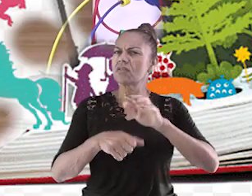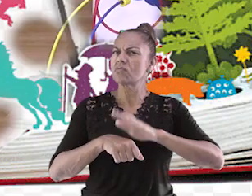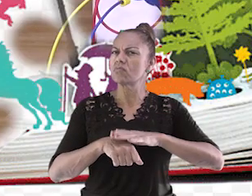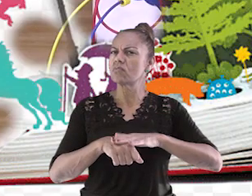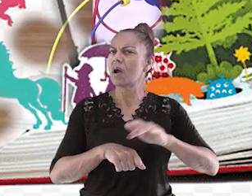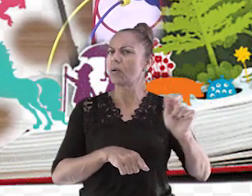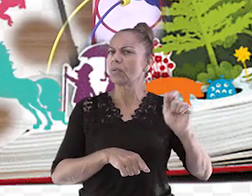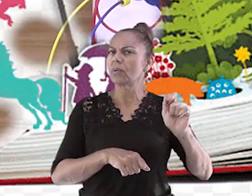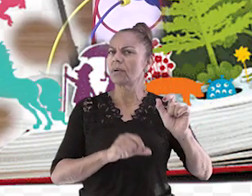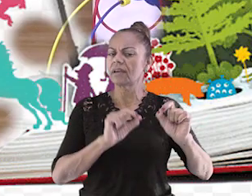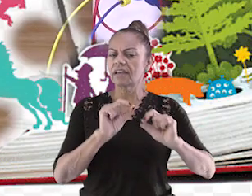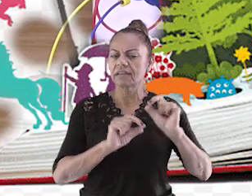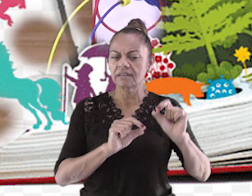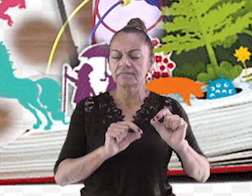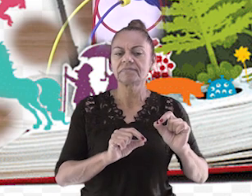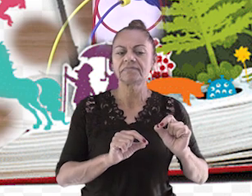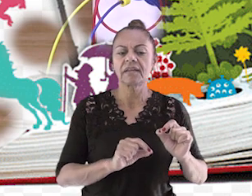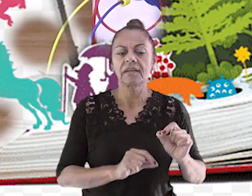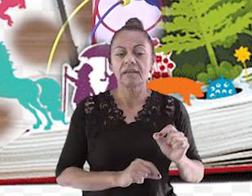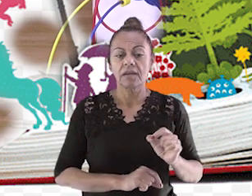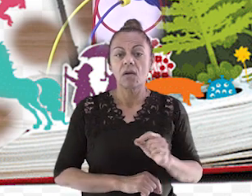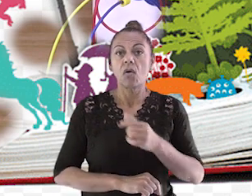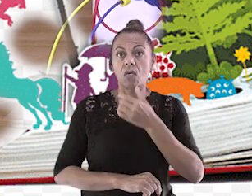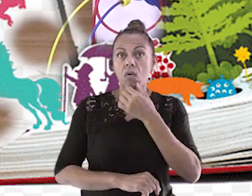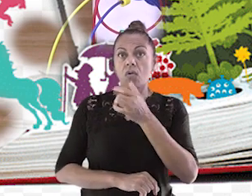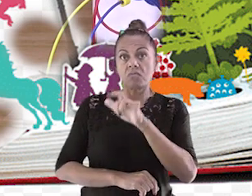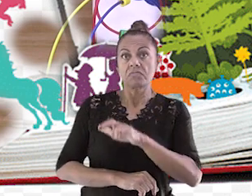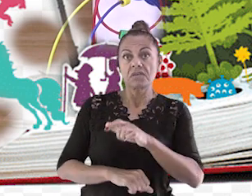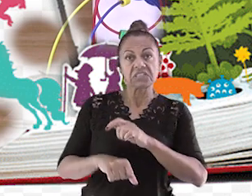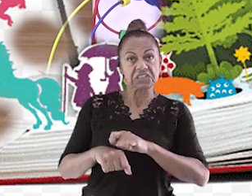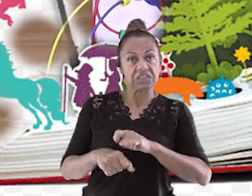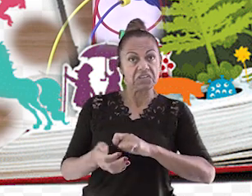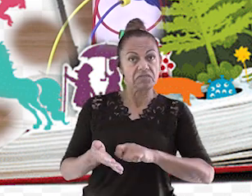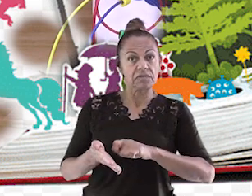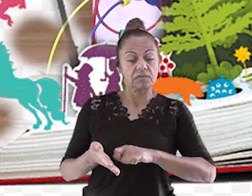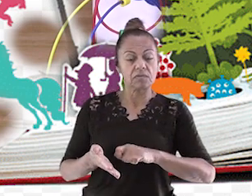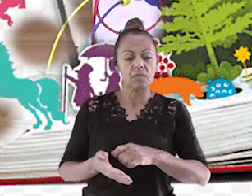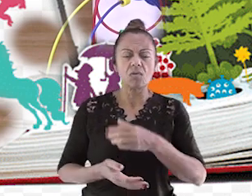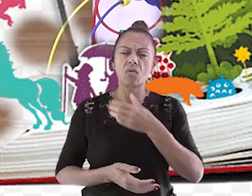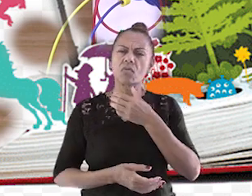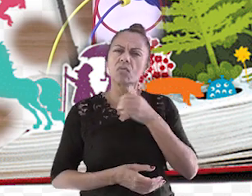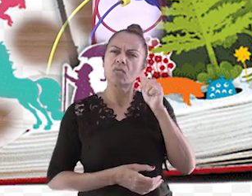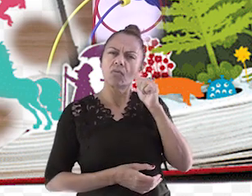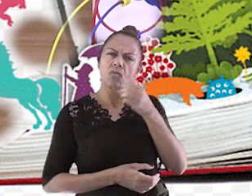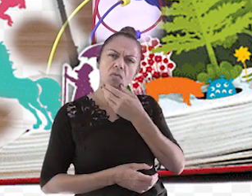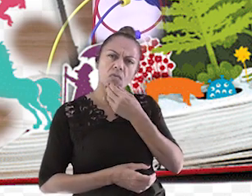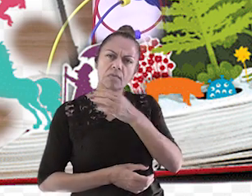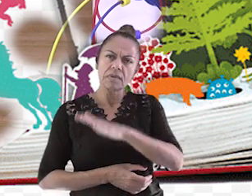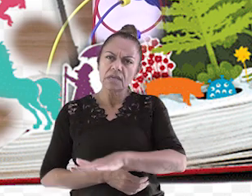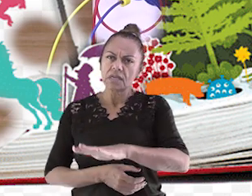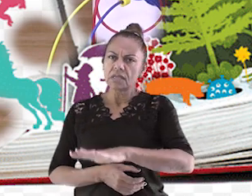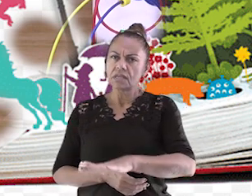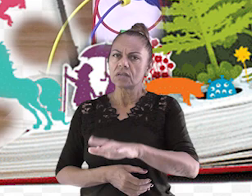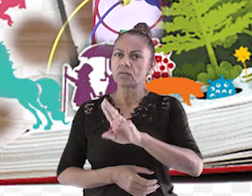ouvir? Um menino chamado Léo perguntou à sua mãe: